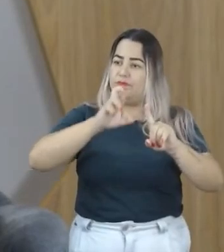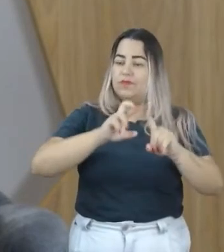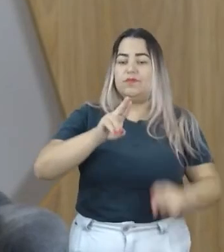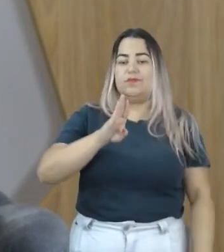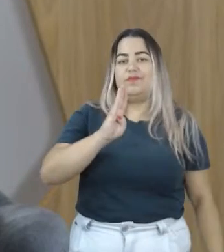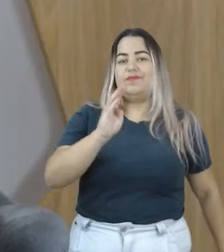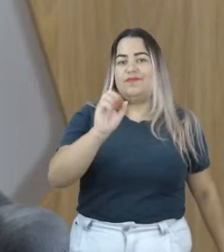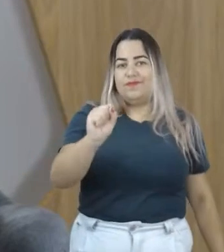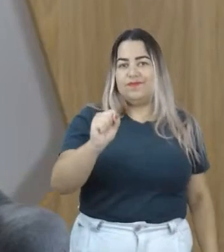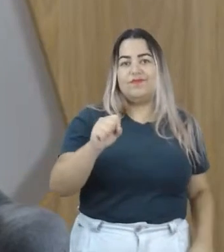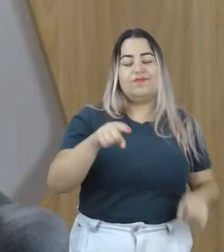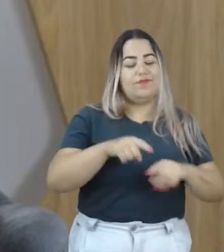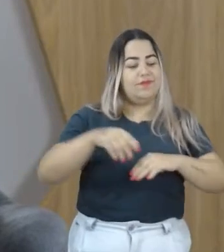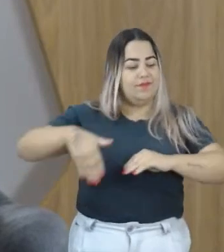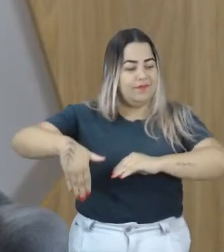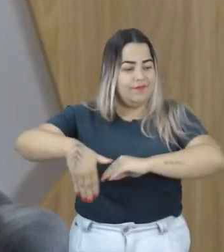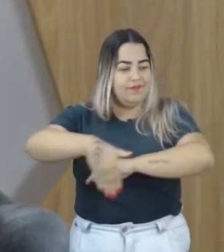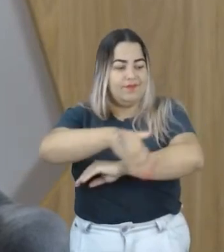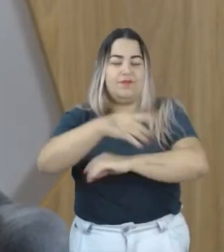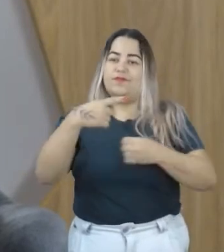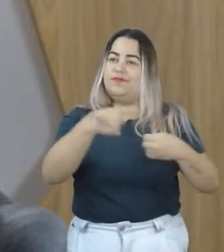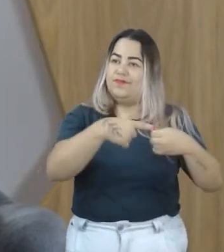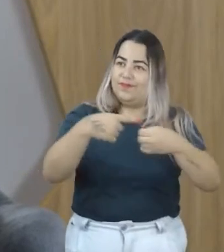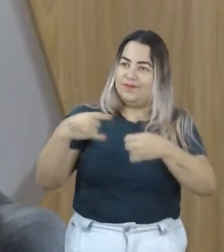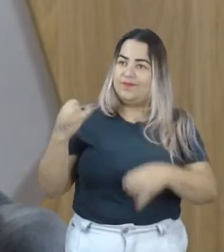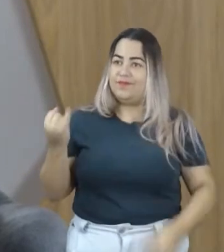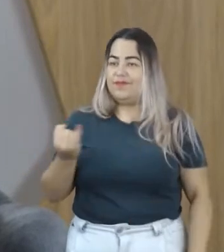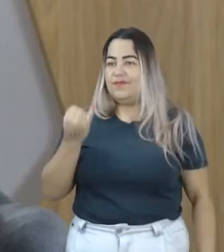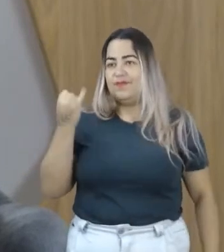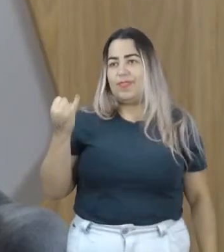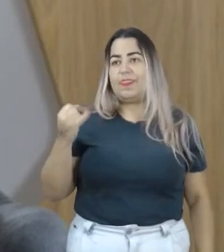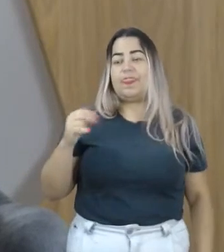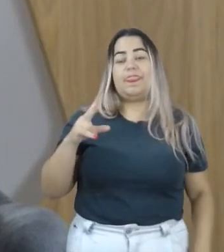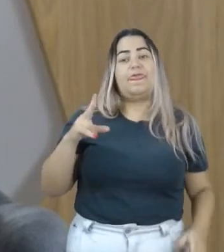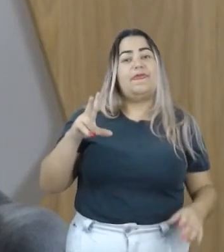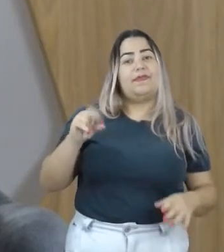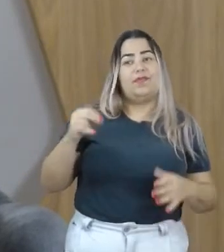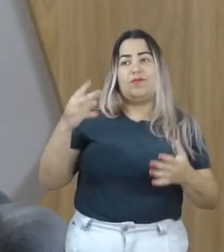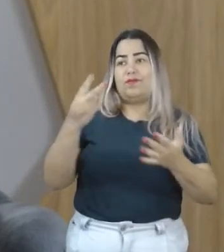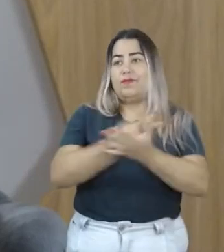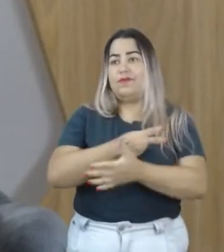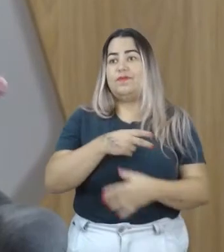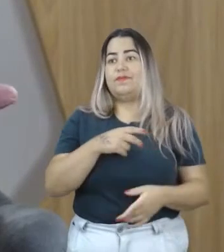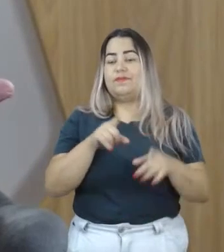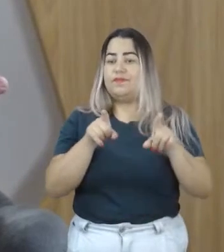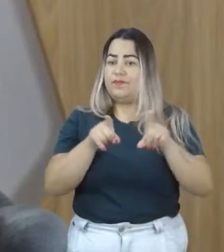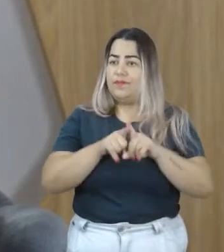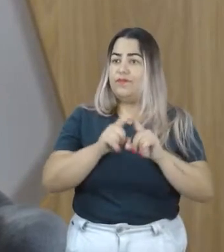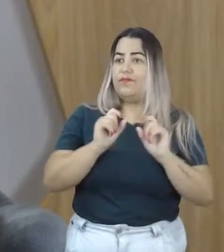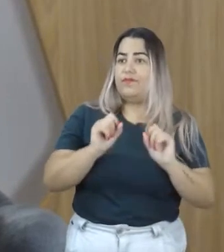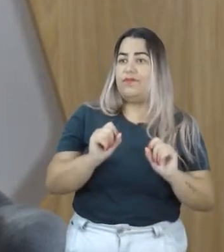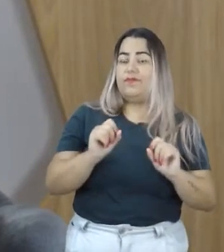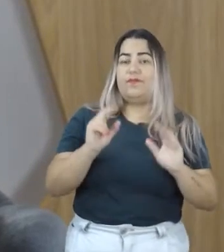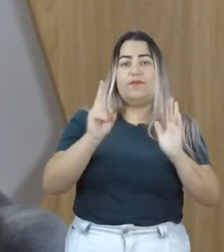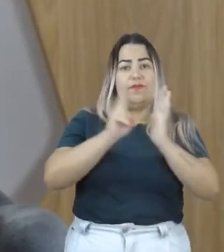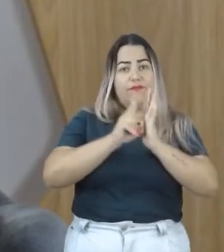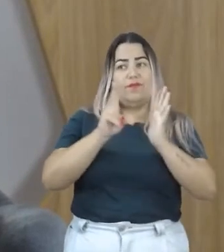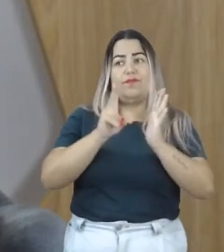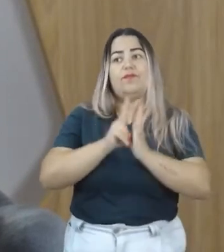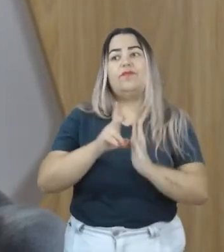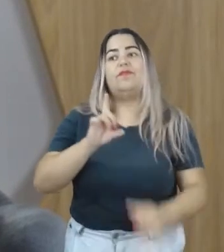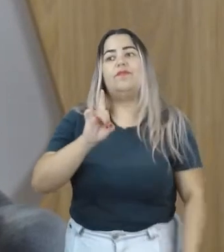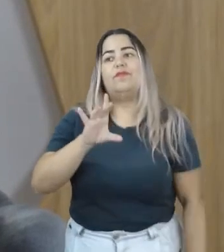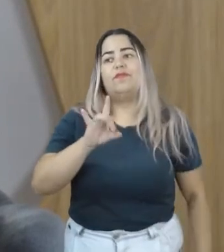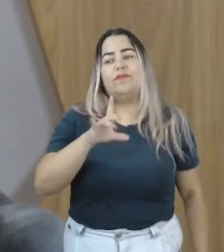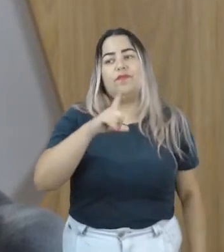saúde no seu bairro, na sua cidade, é fundamental. E isso não acontecia. Você pega os distritos sanitários indígenas, só vieram a